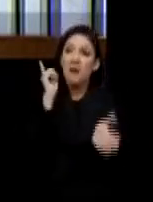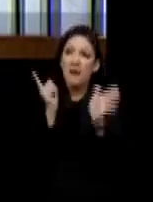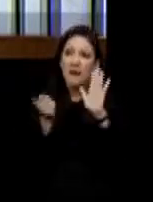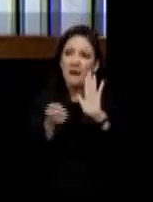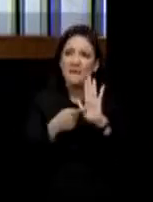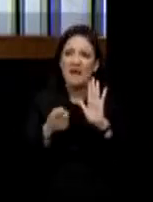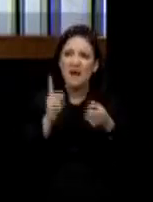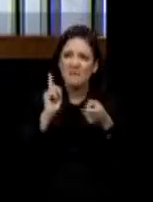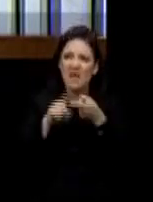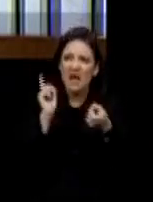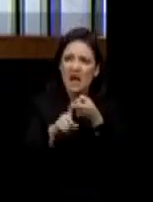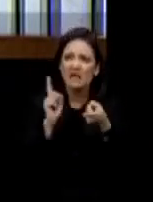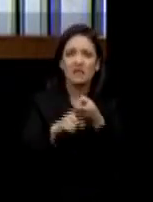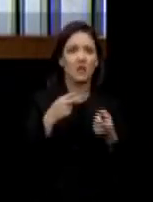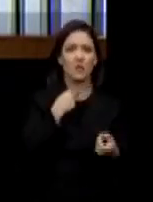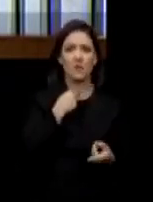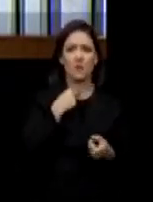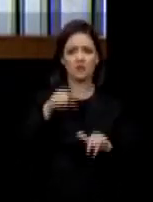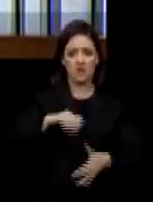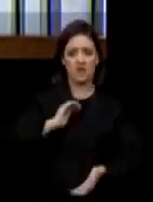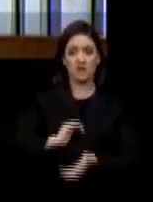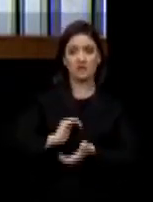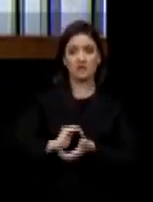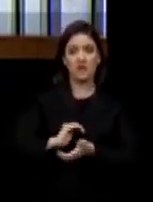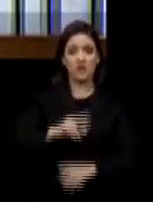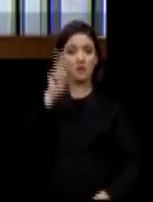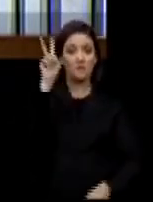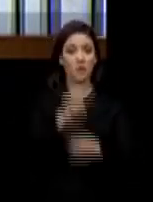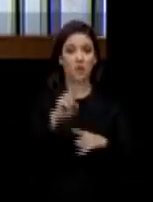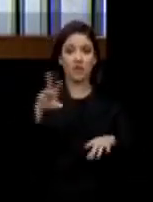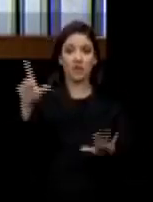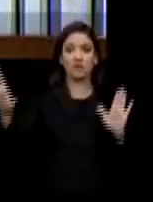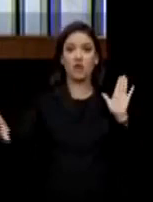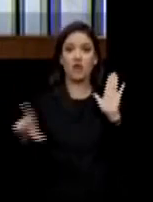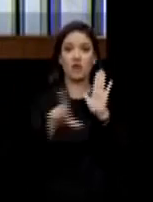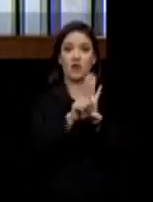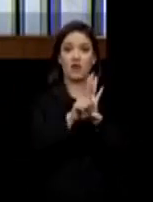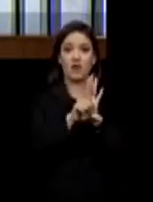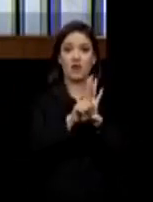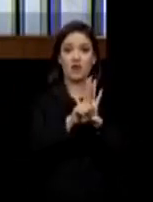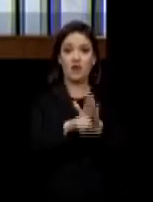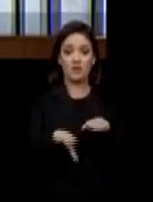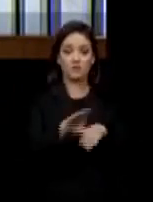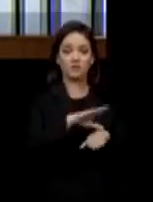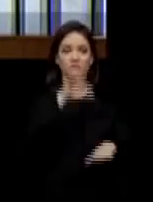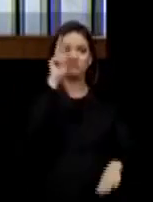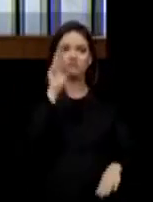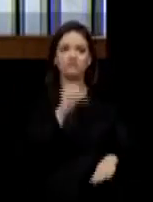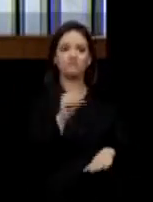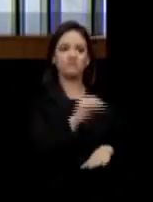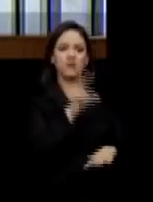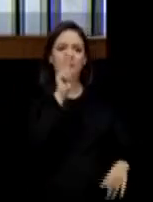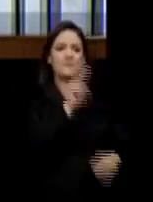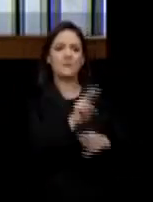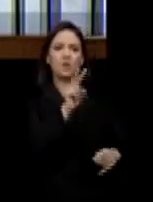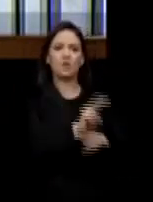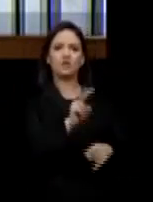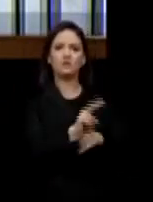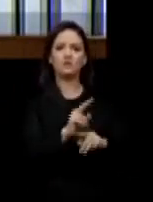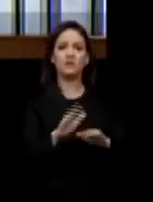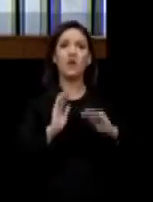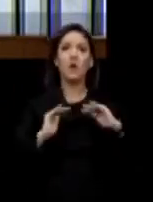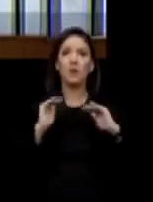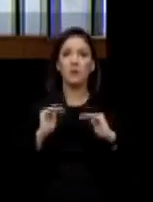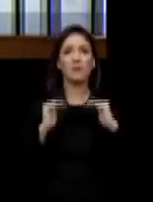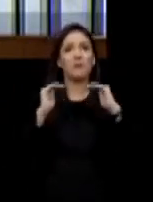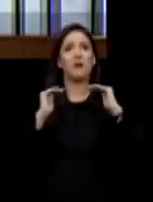máximo da Constituição Federal e das leis. É a última trincheira da defesa dos direitos fundamentais e dos direitos